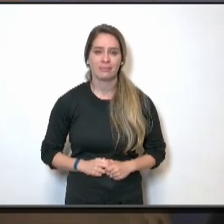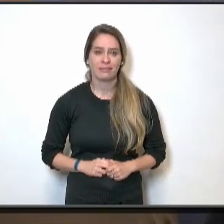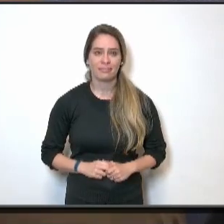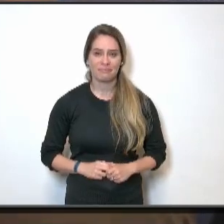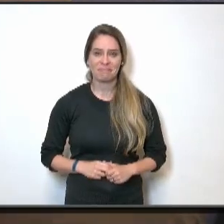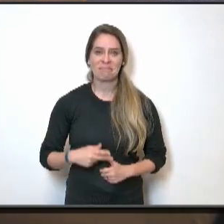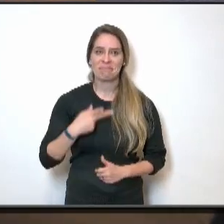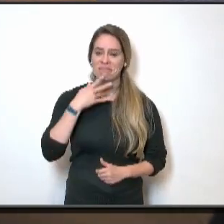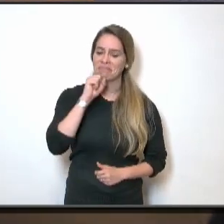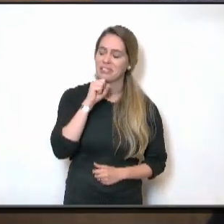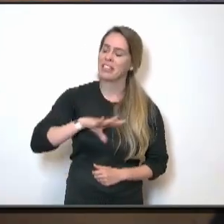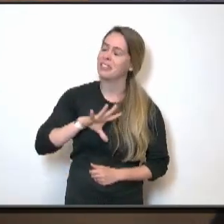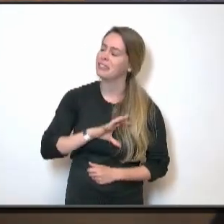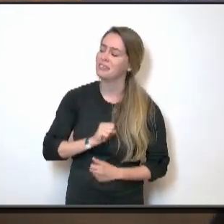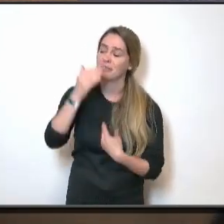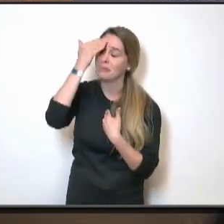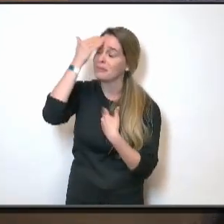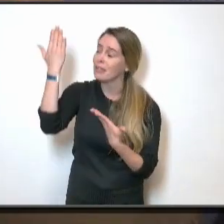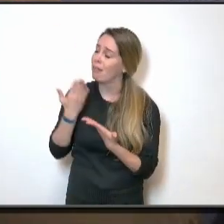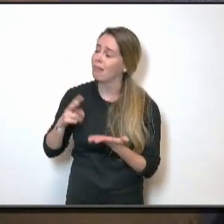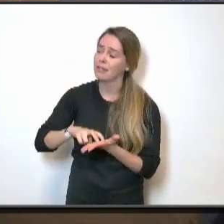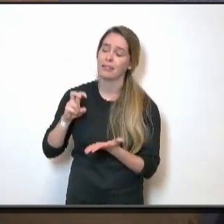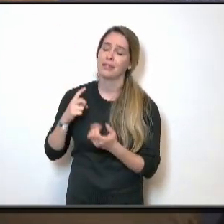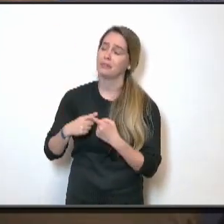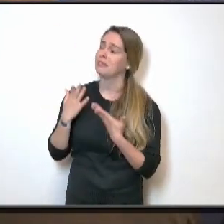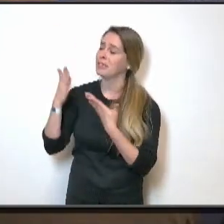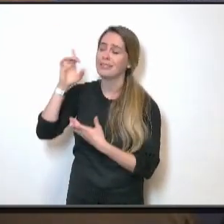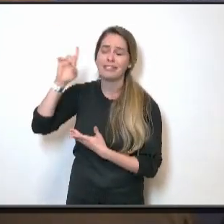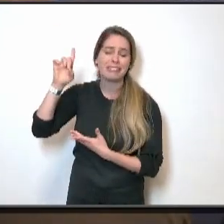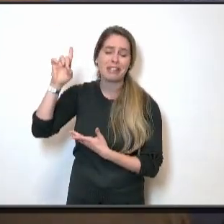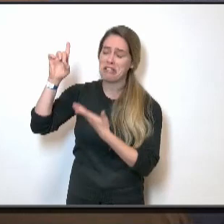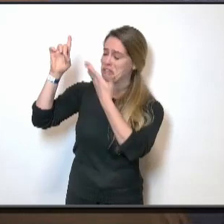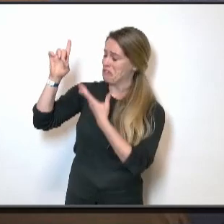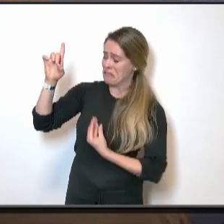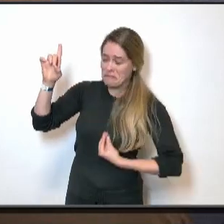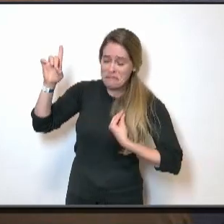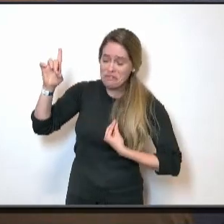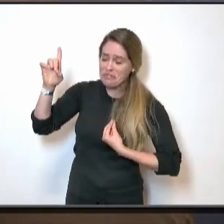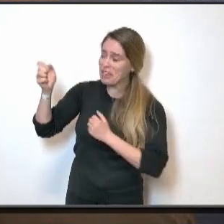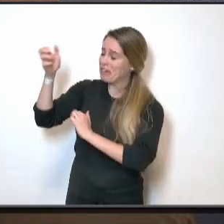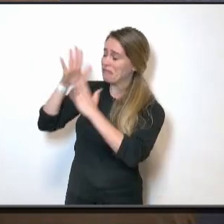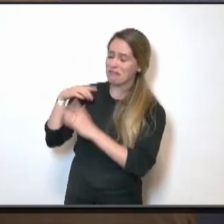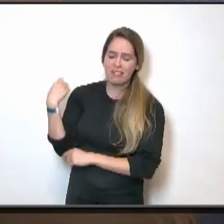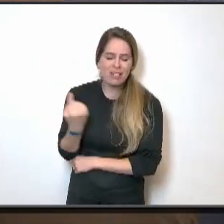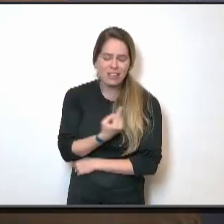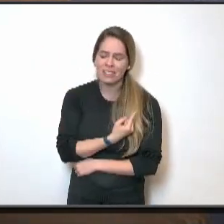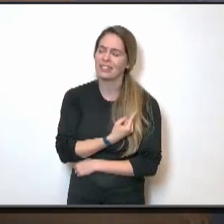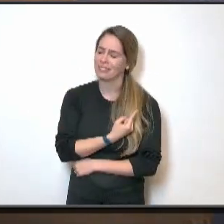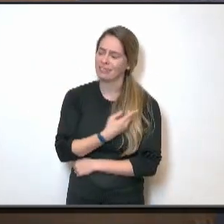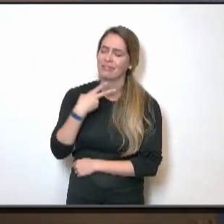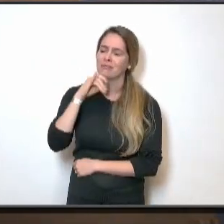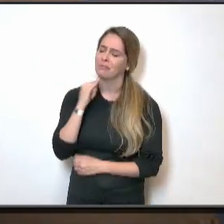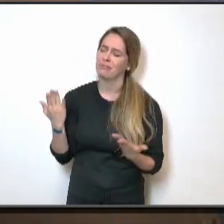Pai de amor, muito obrigado nessa manhã, porque o Senhor é Deus vivo e fala conosco. Pai,